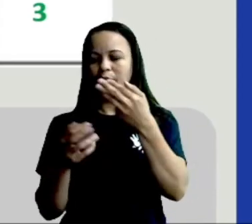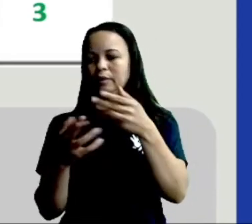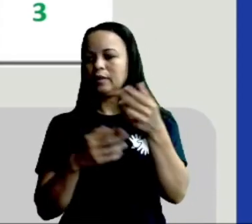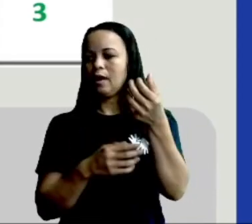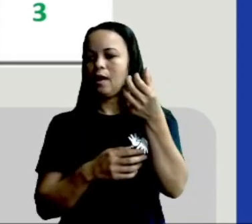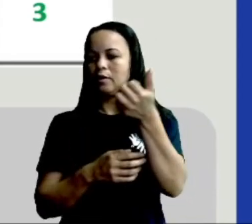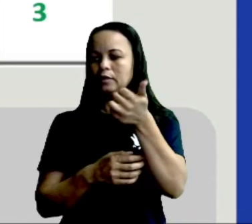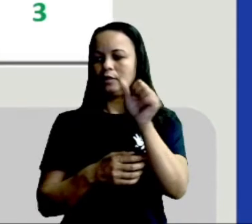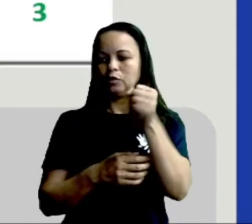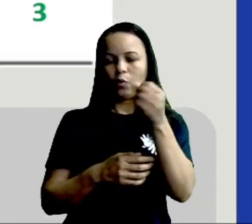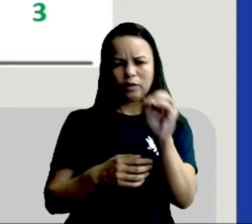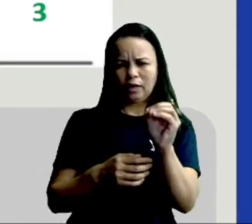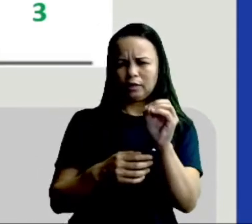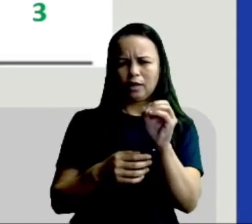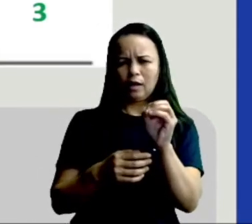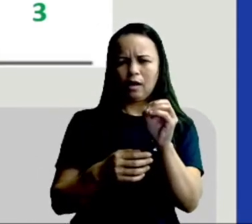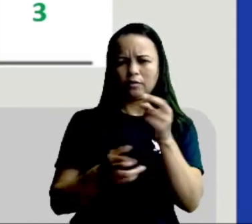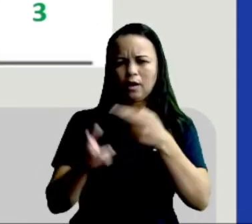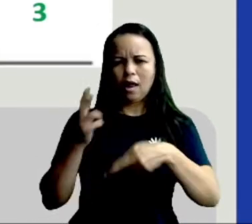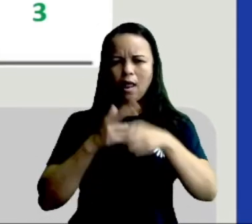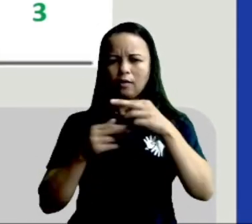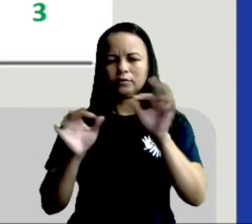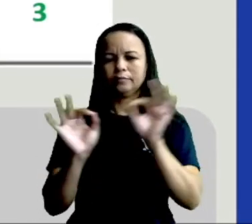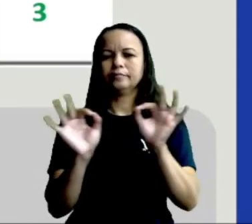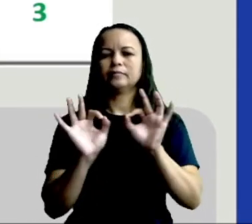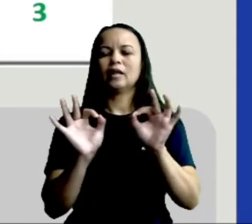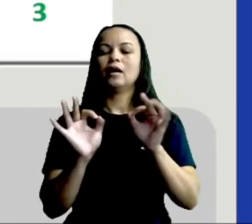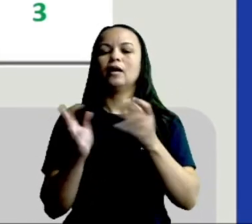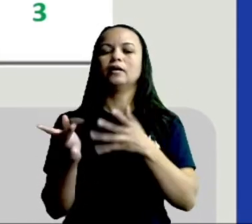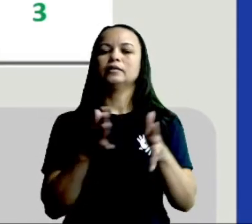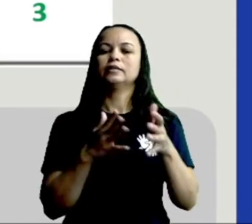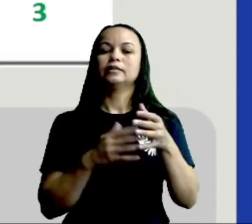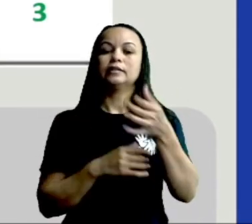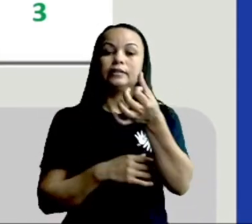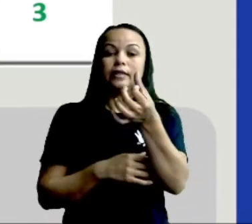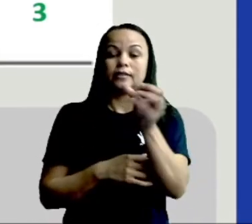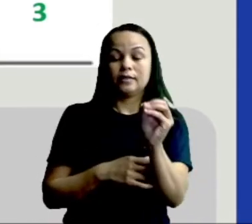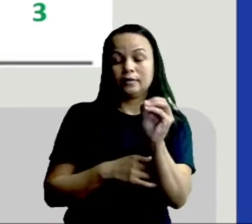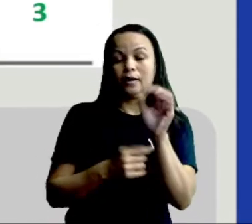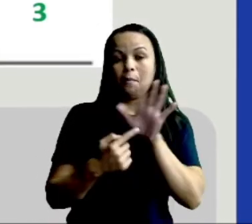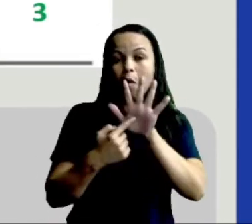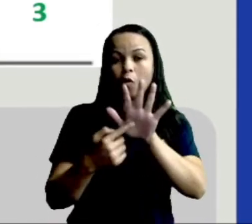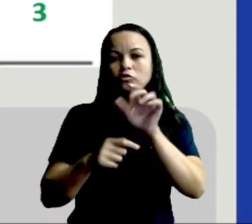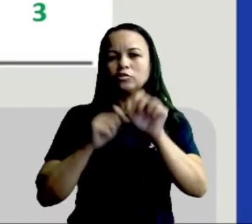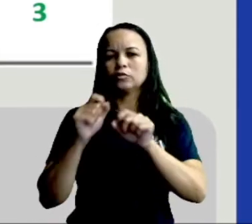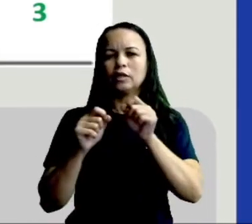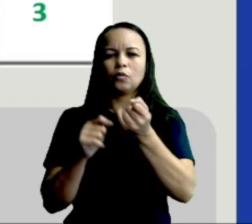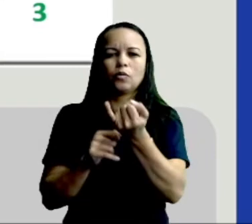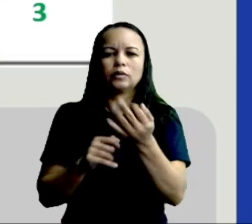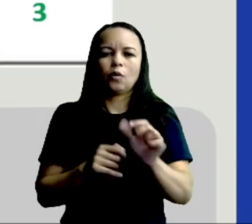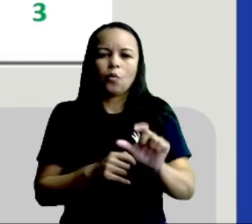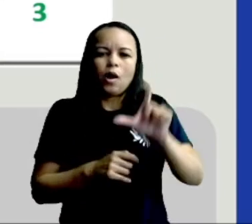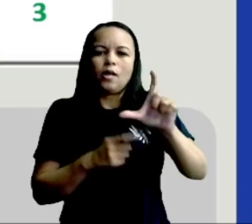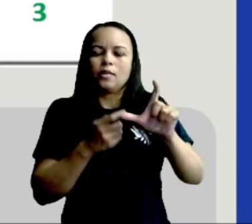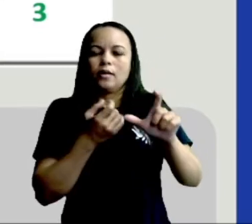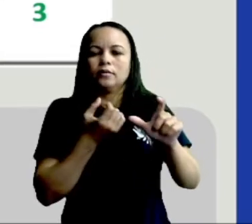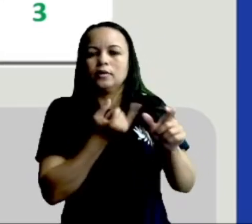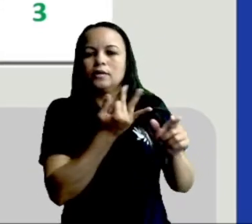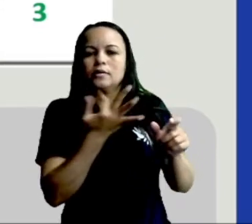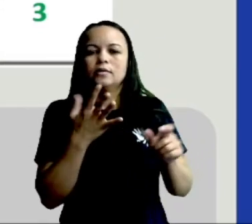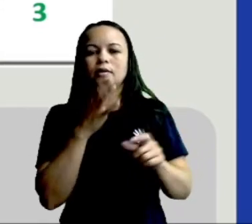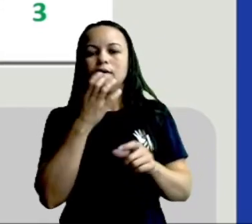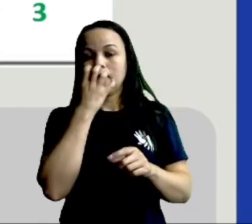se havia um padrão. Nesse outro que apareceu o 60 aí, ocorre o quê? Aumentou a quantidade de cachorros, mas não na